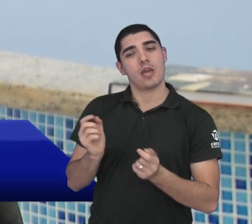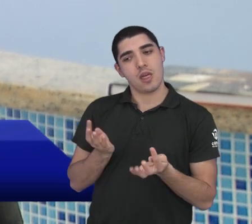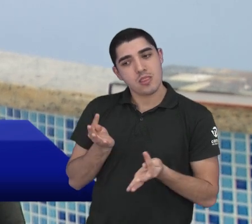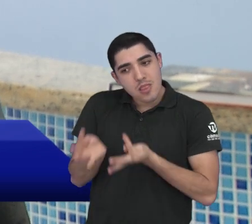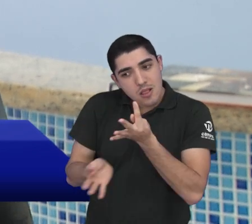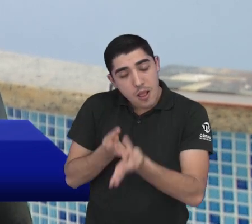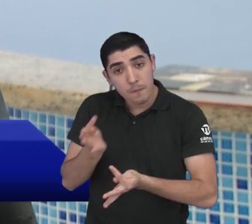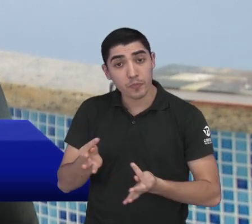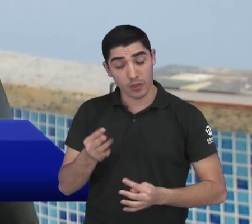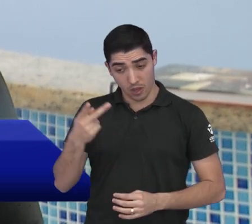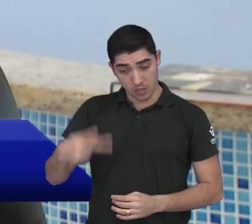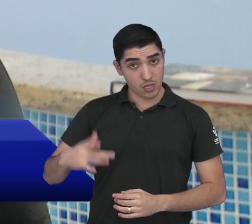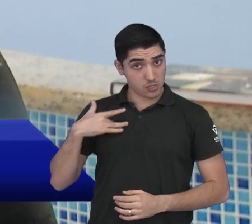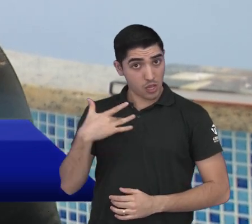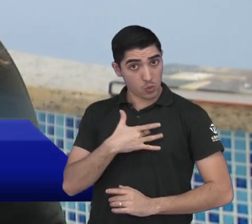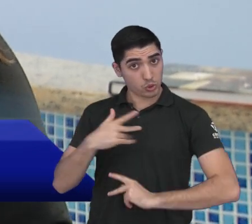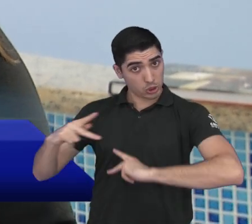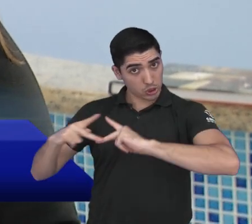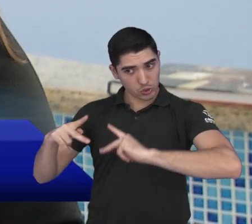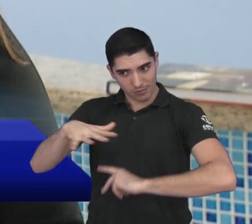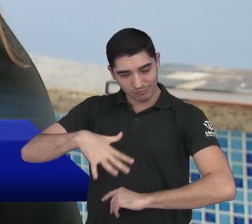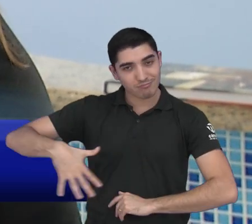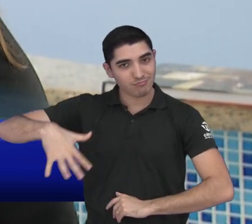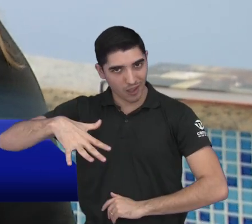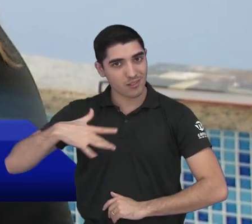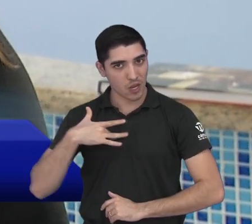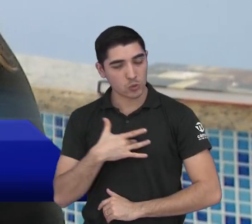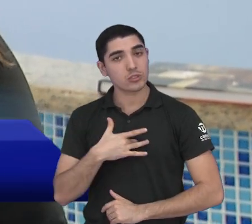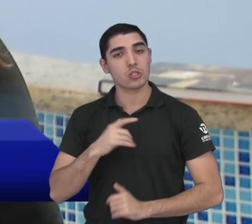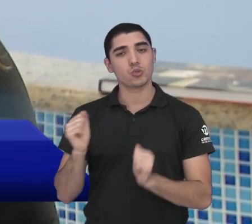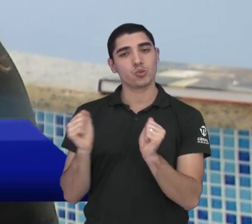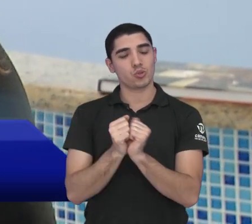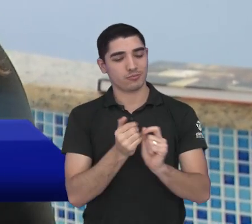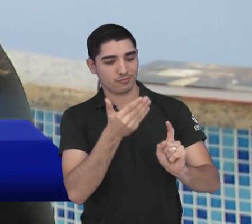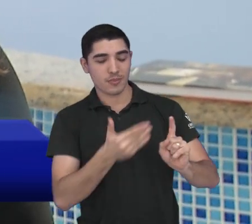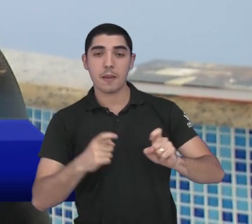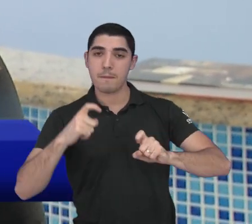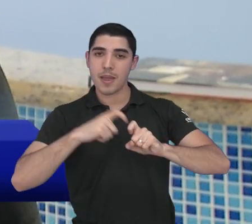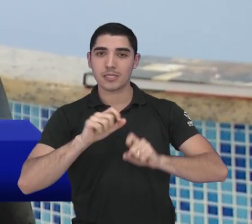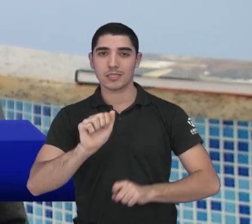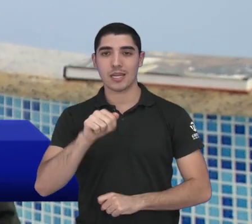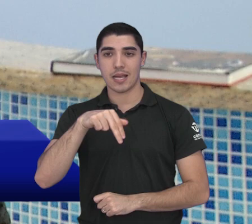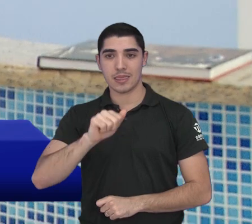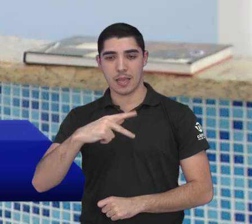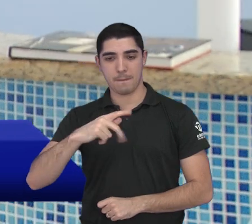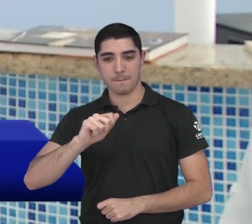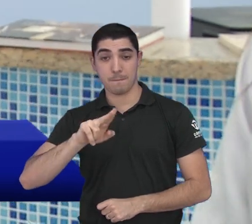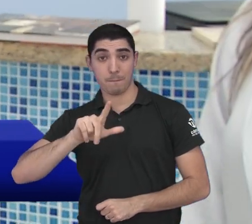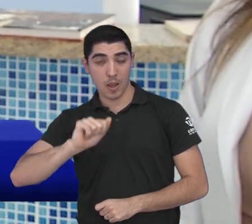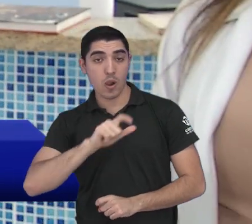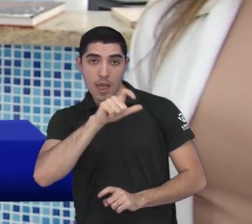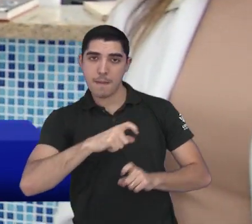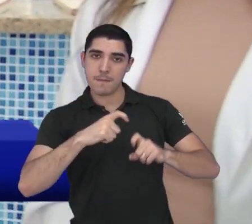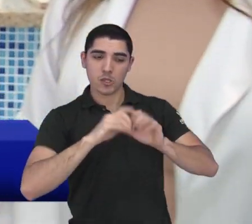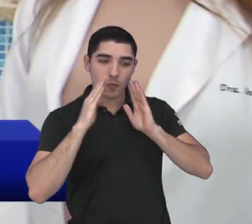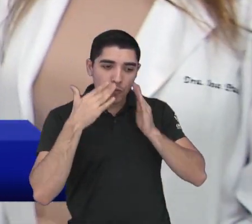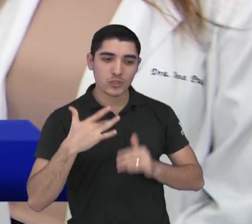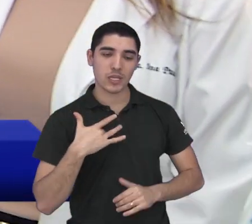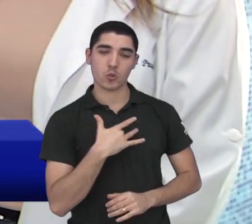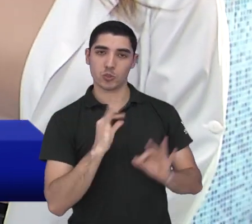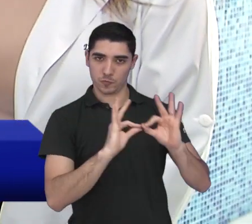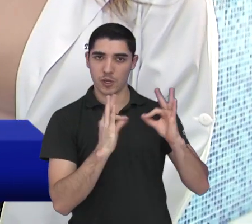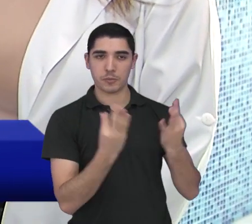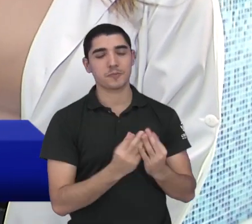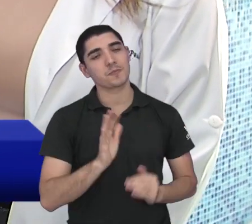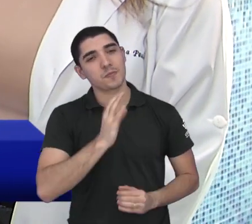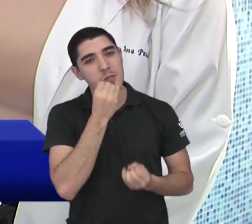ser tratado, e a saúde pública em São José oferece esse tratamento. Para conversar sobre isso, estou aqui com a doutora Ana Paula Santos, ela é médica de saúde da família.